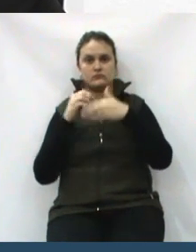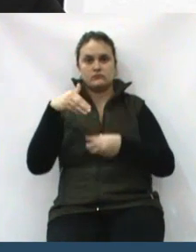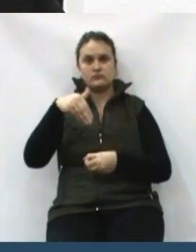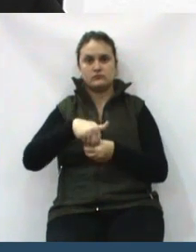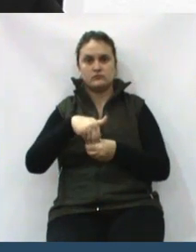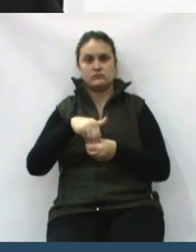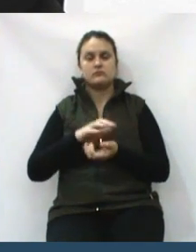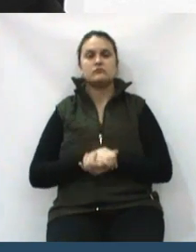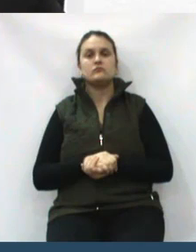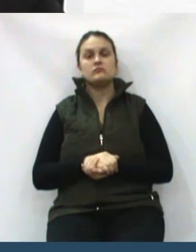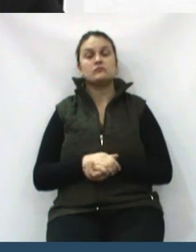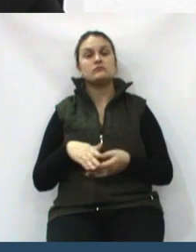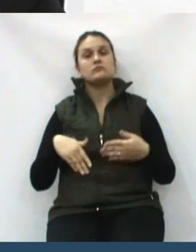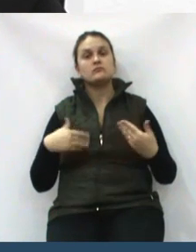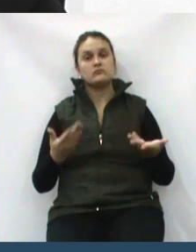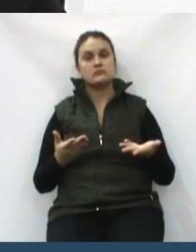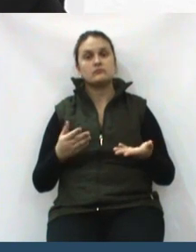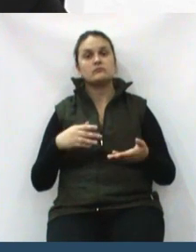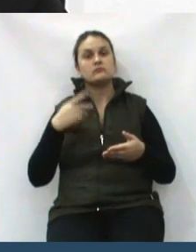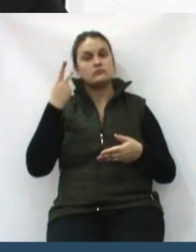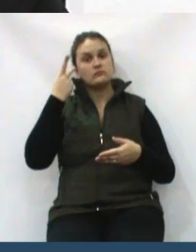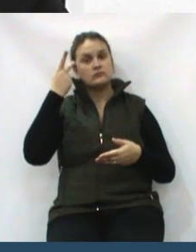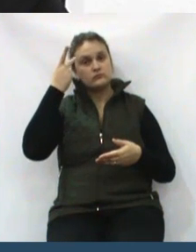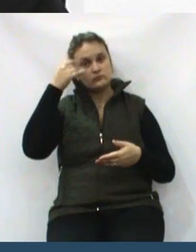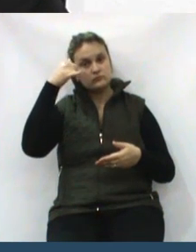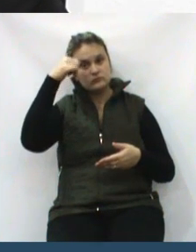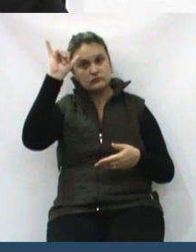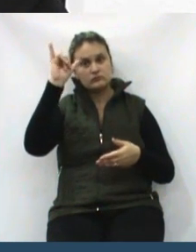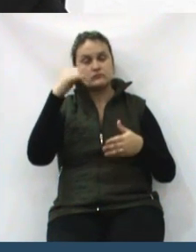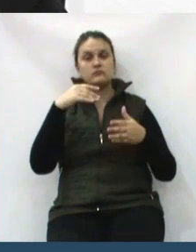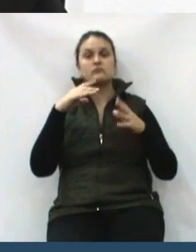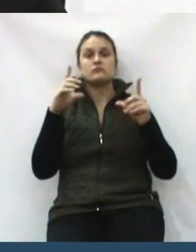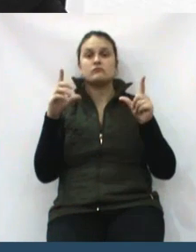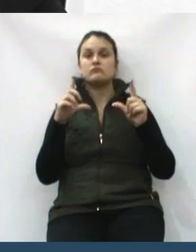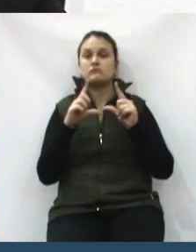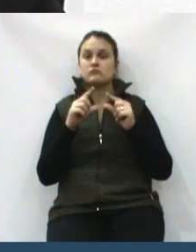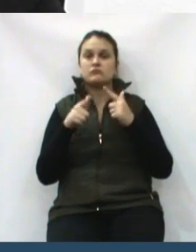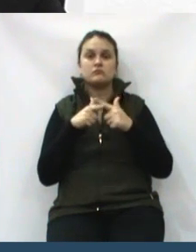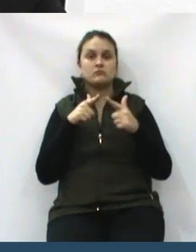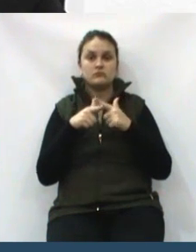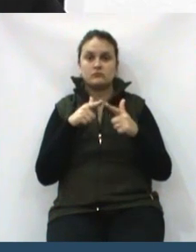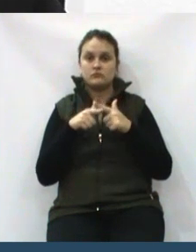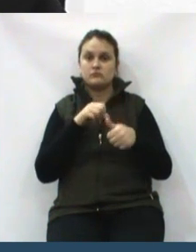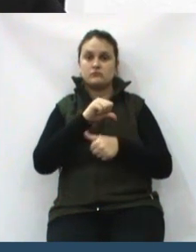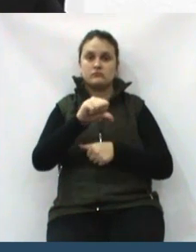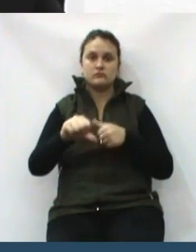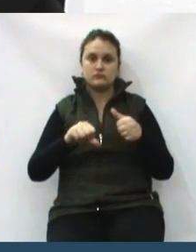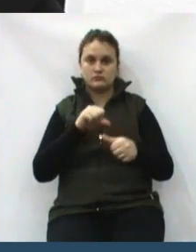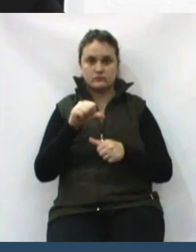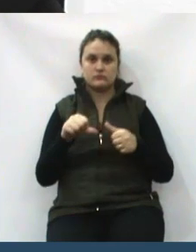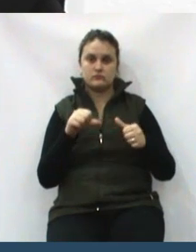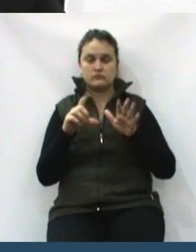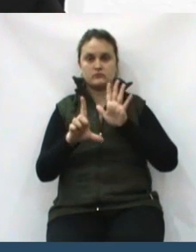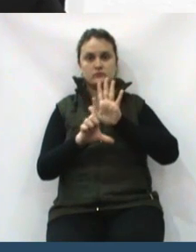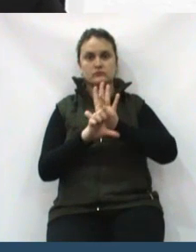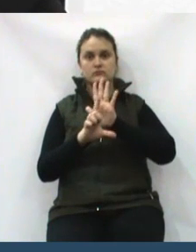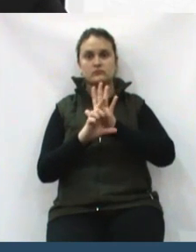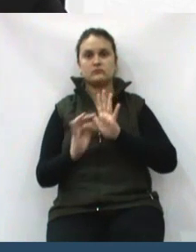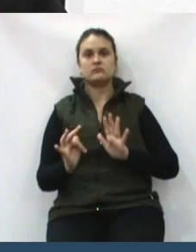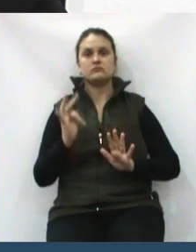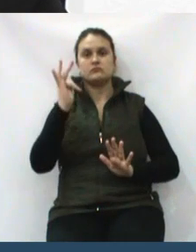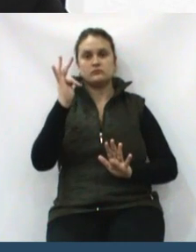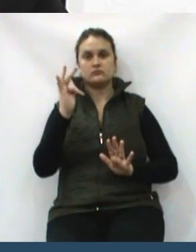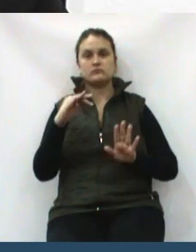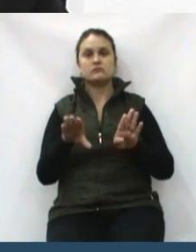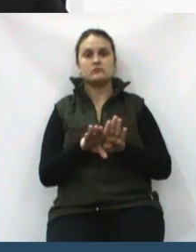campanhas eleitorais. Então, para evitar que qualquer mudança na legislação federal